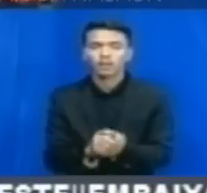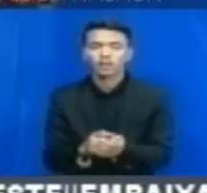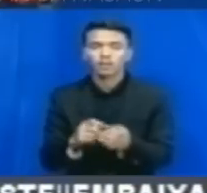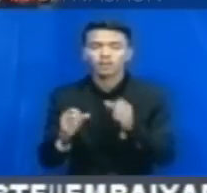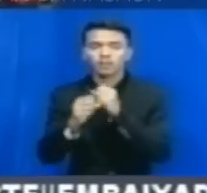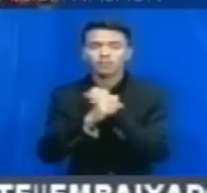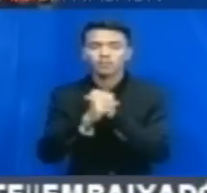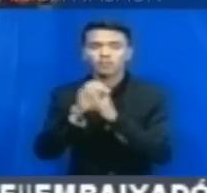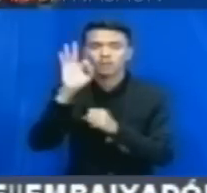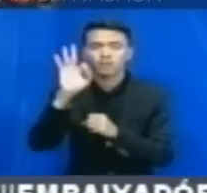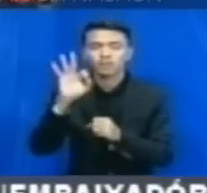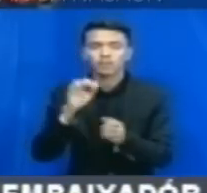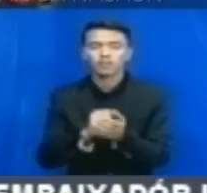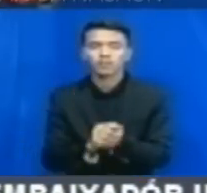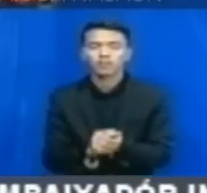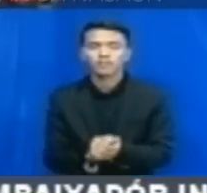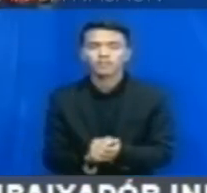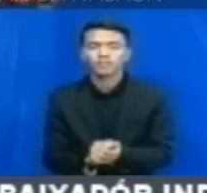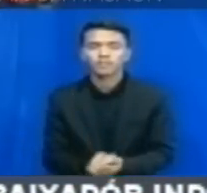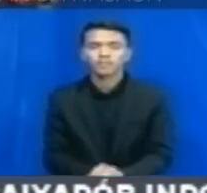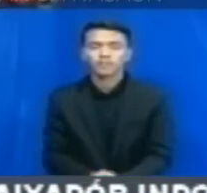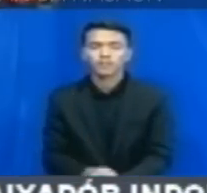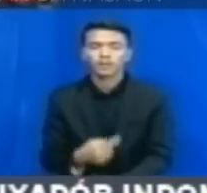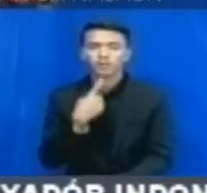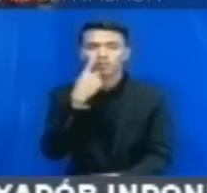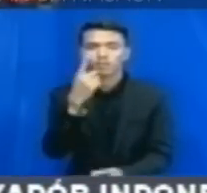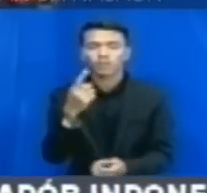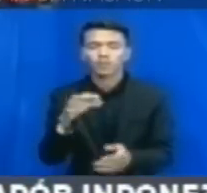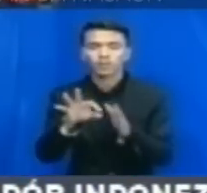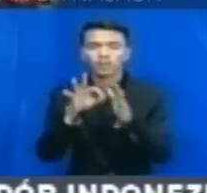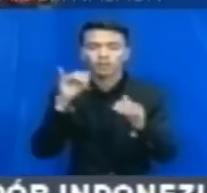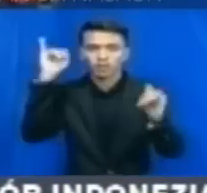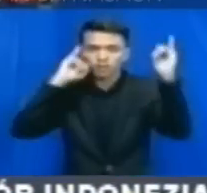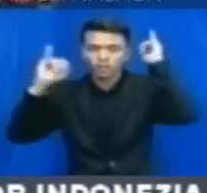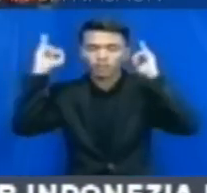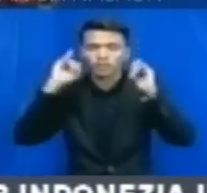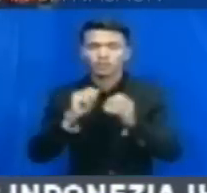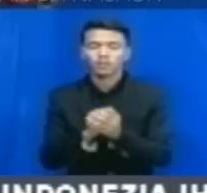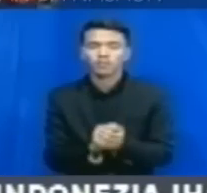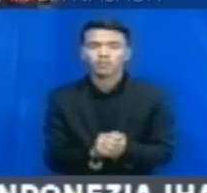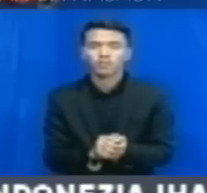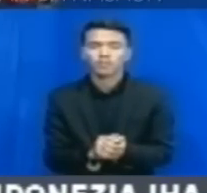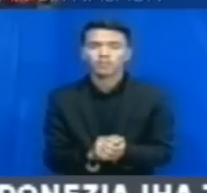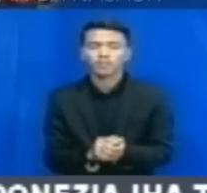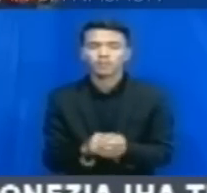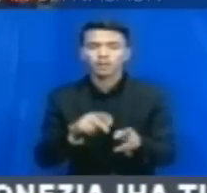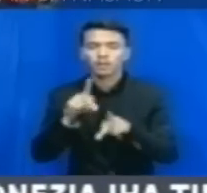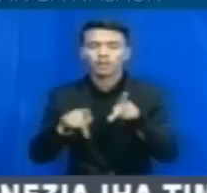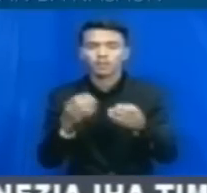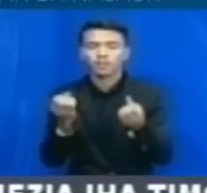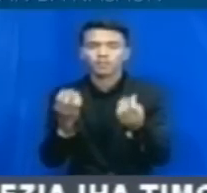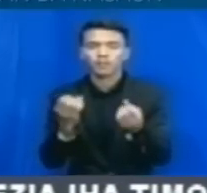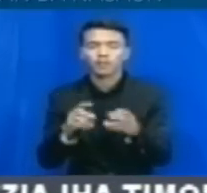insia. Hava tu claramente para depois ita bele hetan, bot ne bema ki informação agora espalha, ne ne tenho claro. E ema barak ma ema de ota ma bot